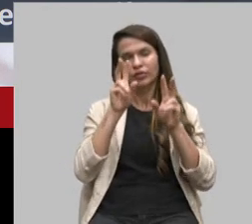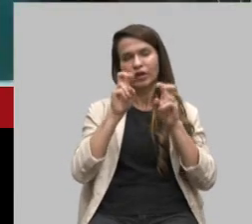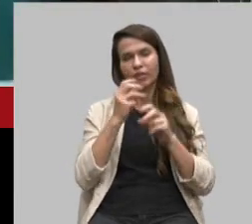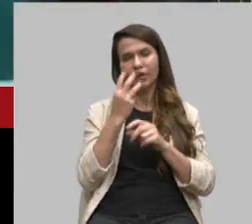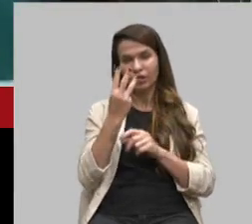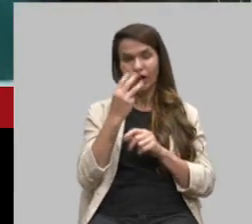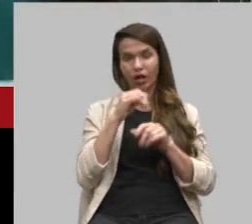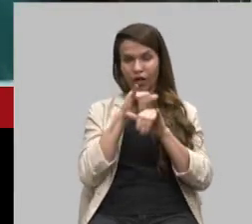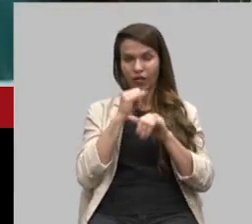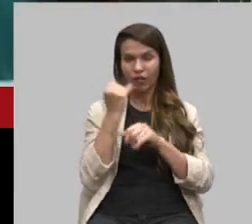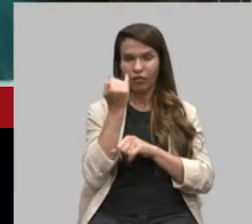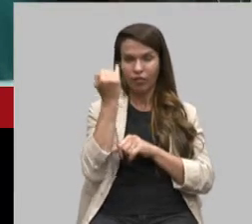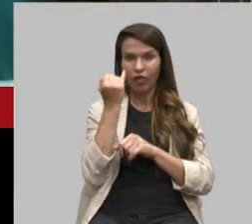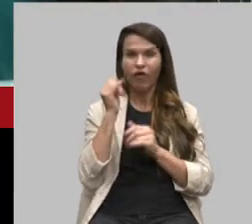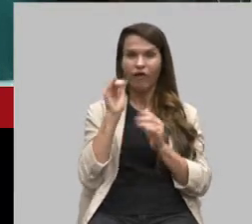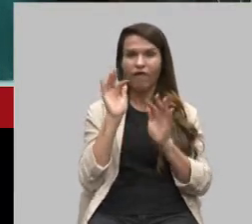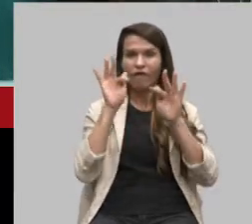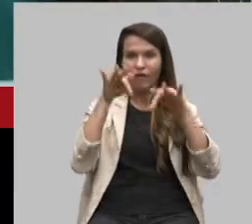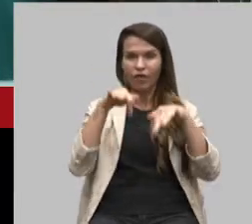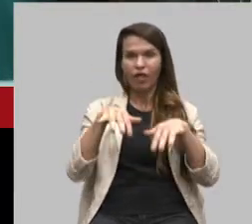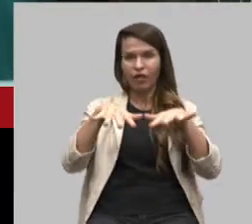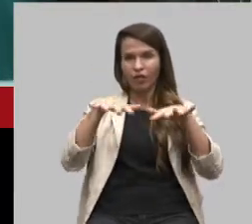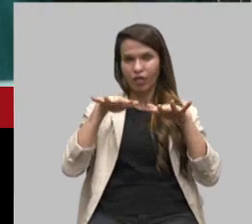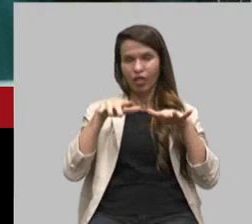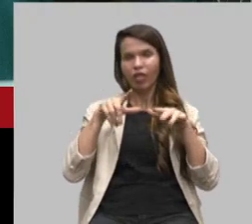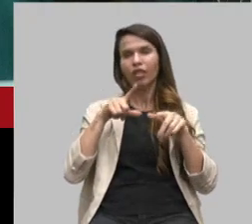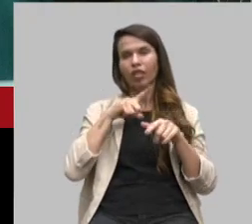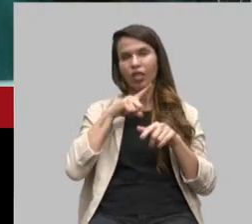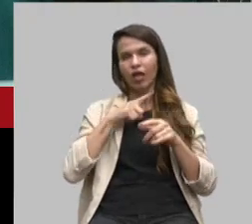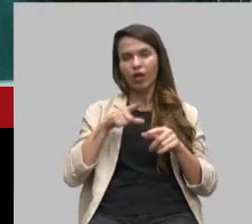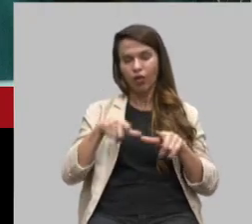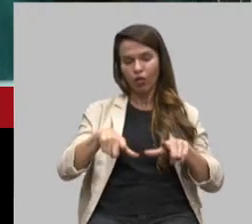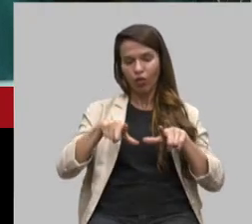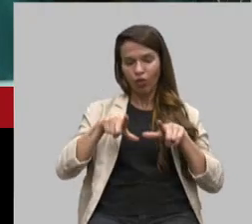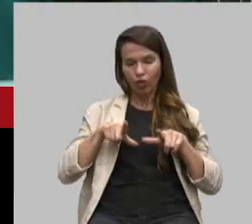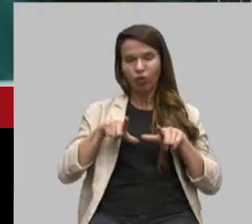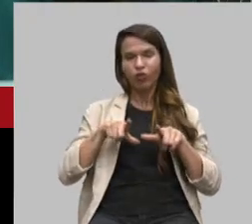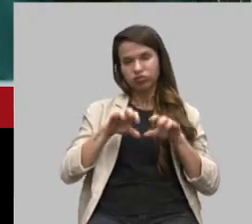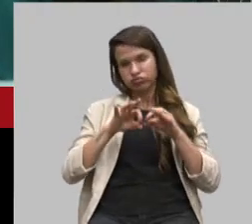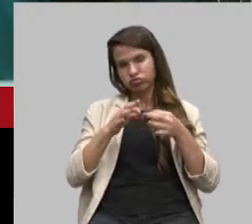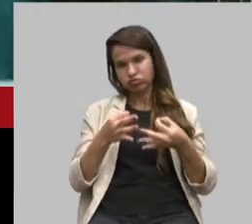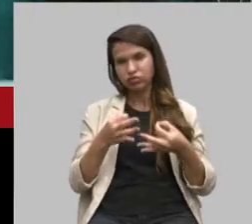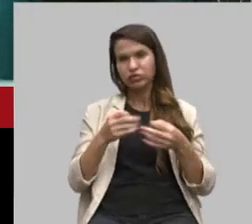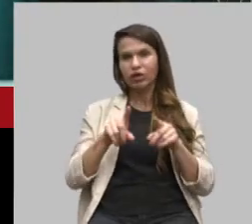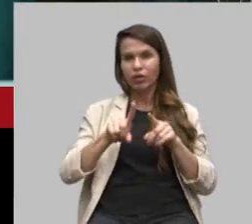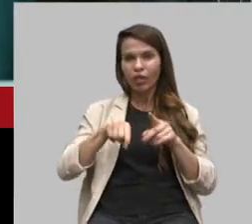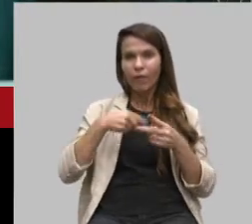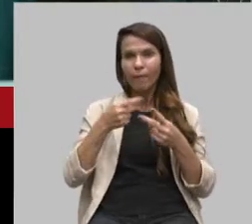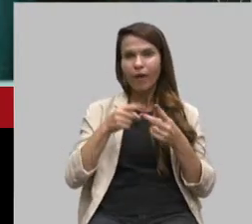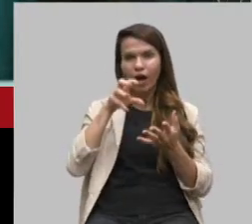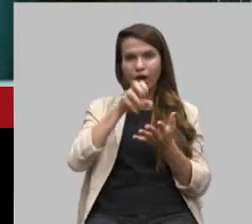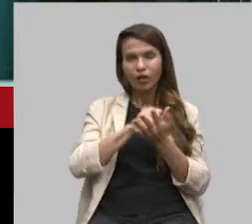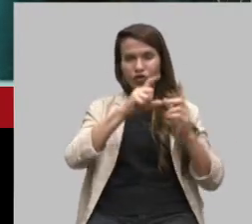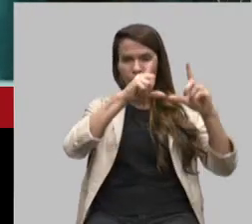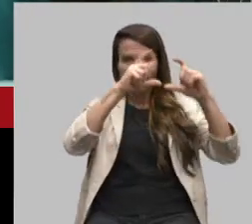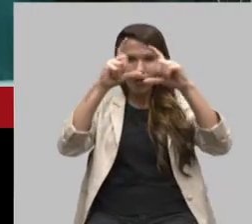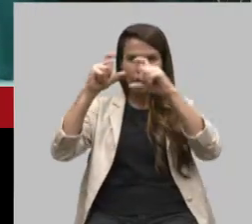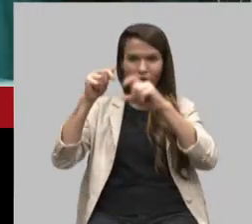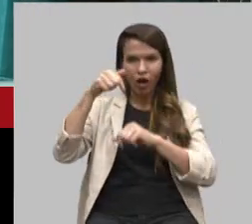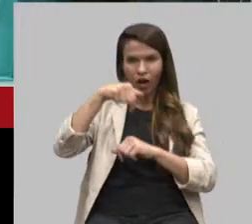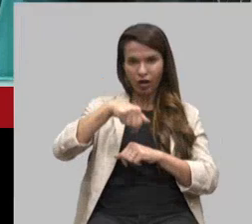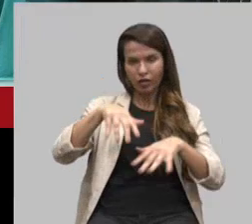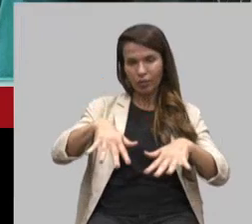lembramos que ao final desta plenária haverá entrega simbólica do documento e na sequência faremos reg fotográfico aqui meso no